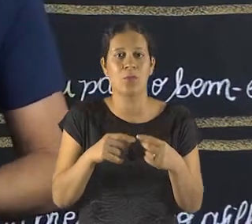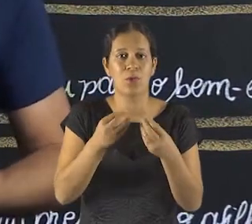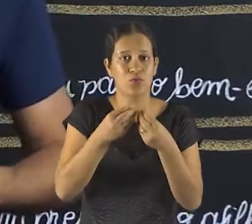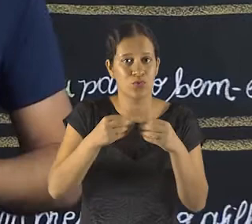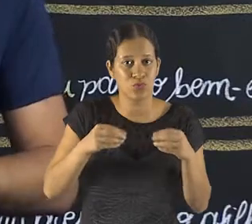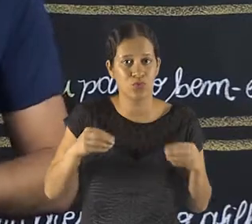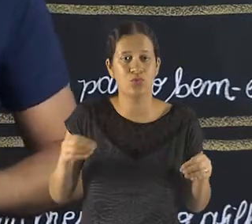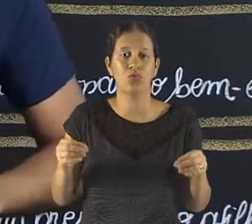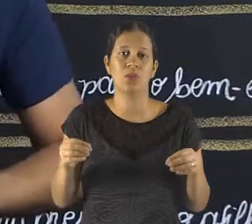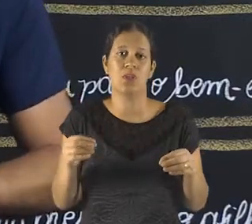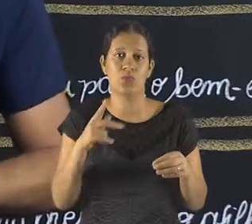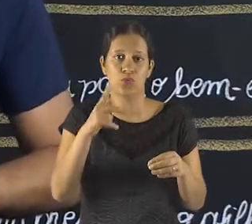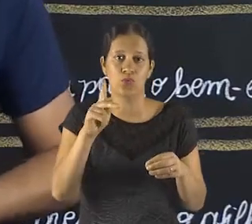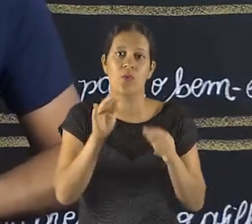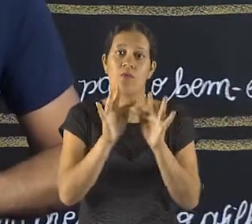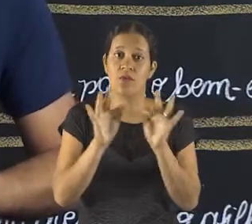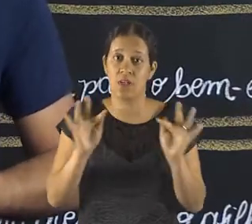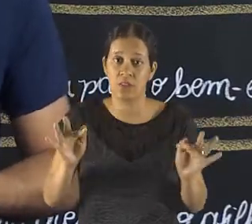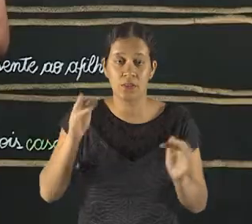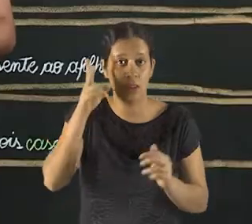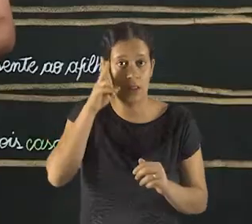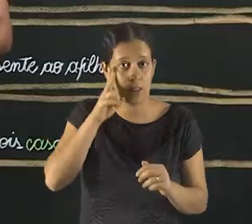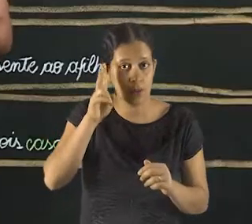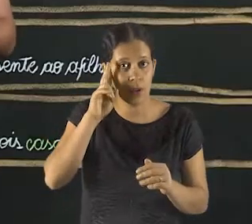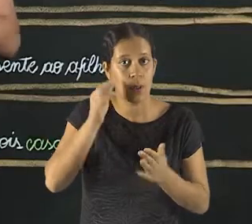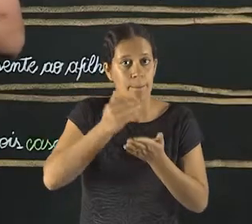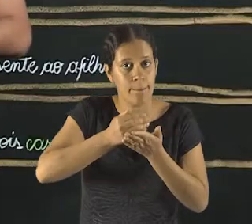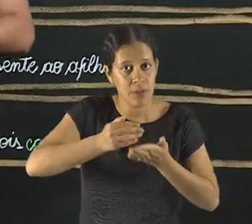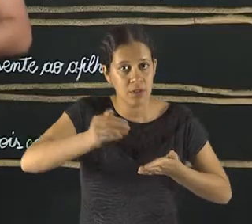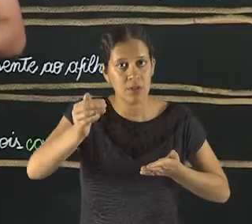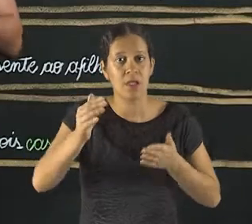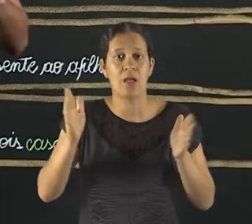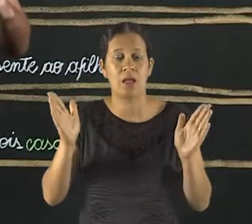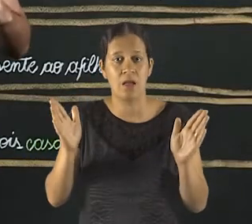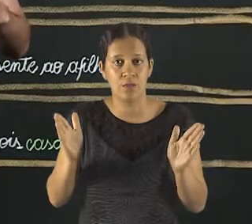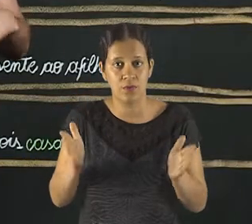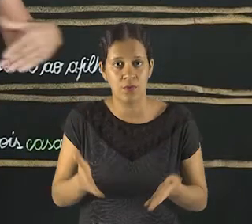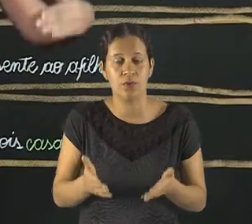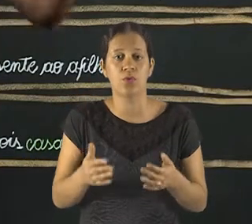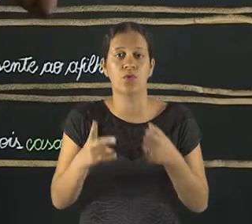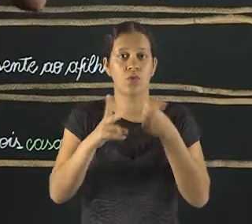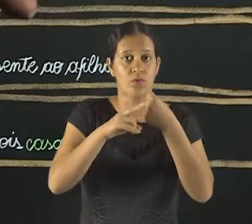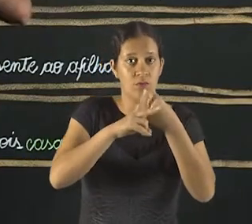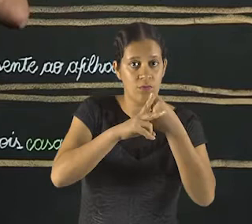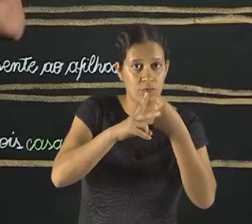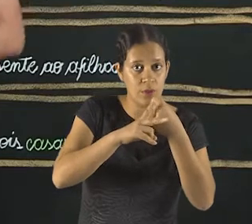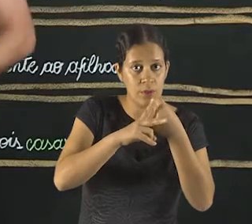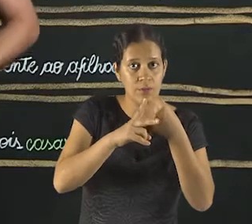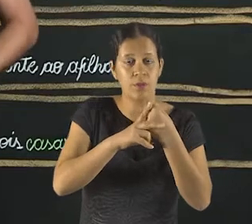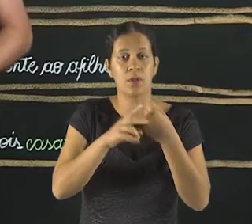o sentido da oração que você está construindo, ok? Então lembra sempre, a partir de agora, transitividade é a